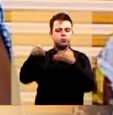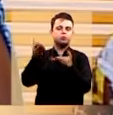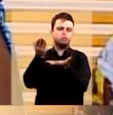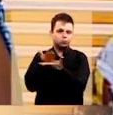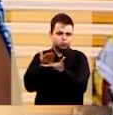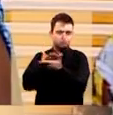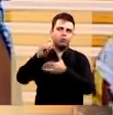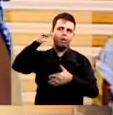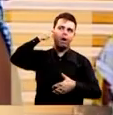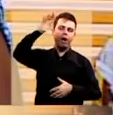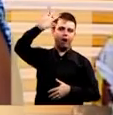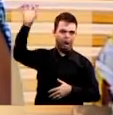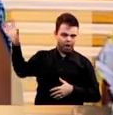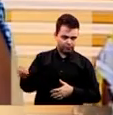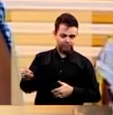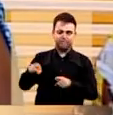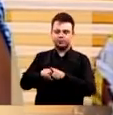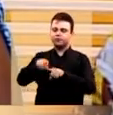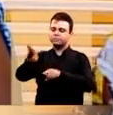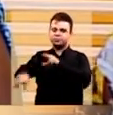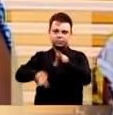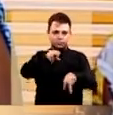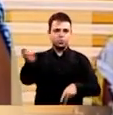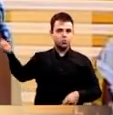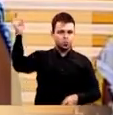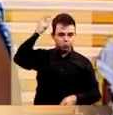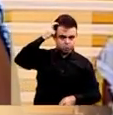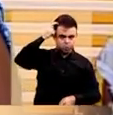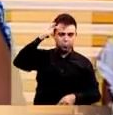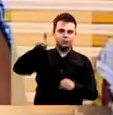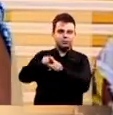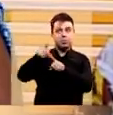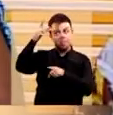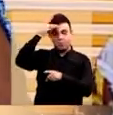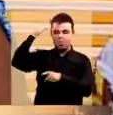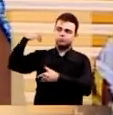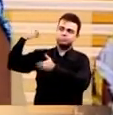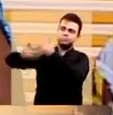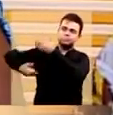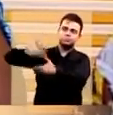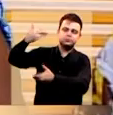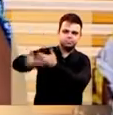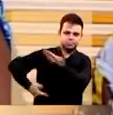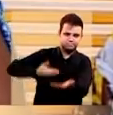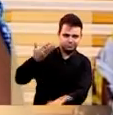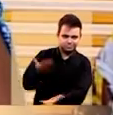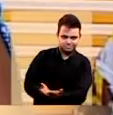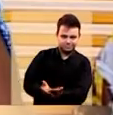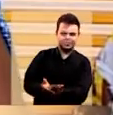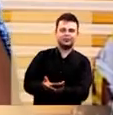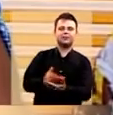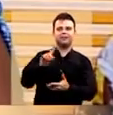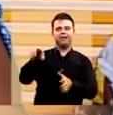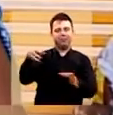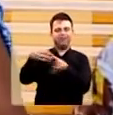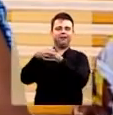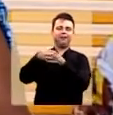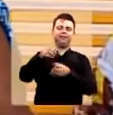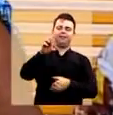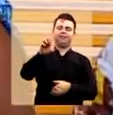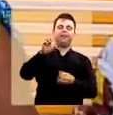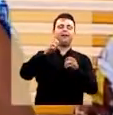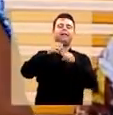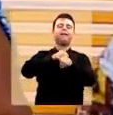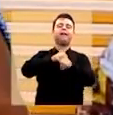em africanidades, diversidades, culturas e memória, é do CLADIN, do NUP e do LEAD,